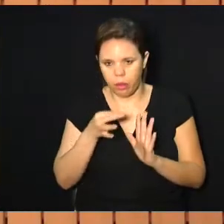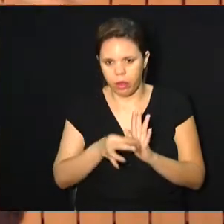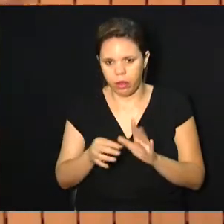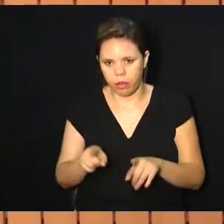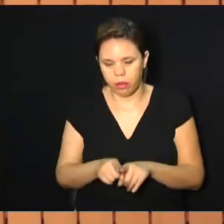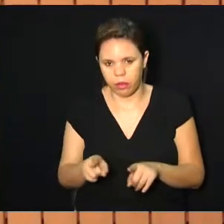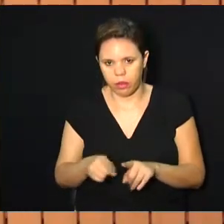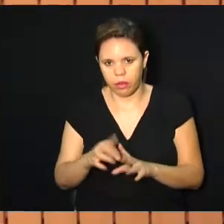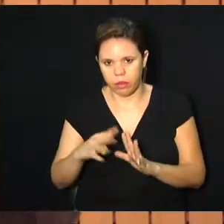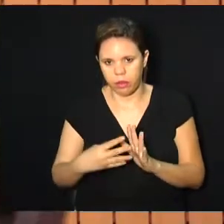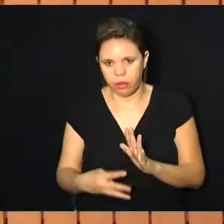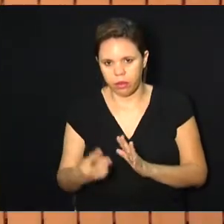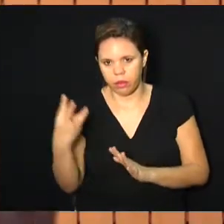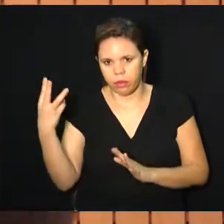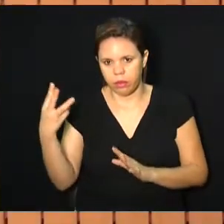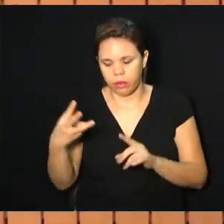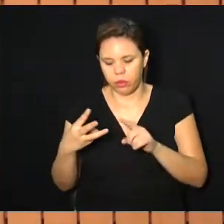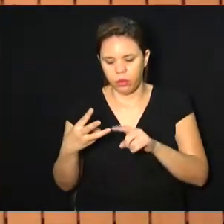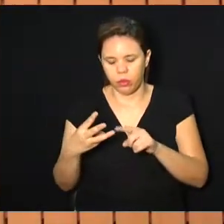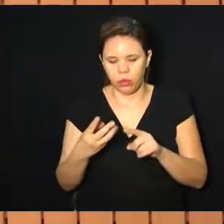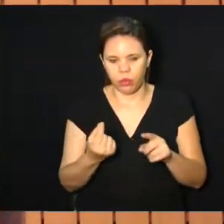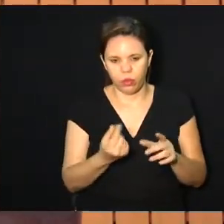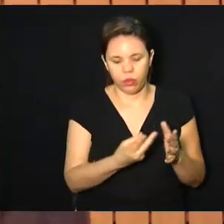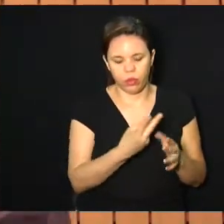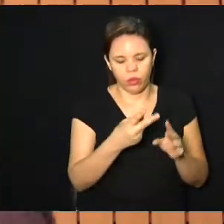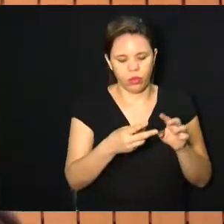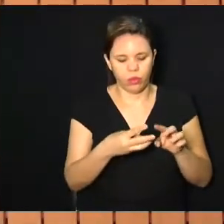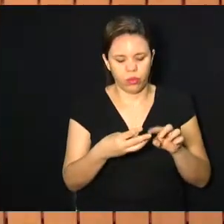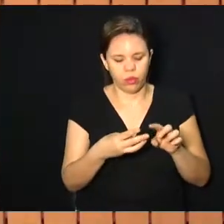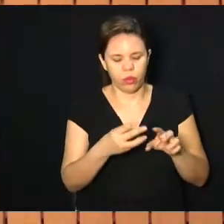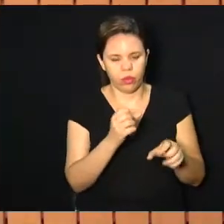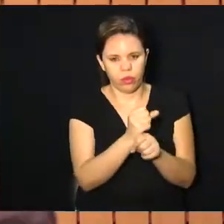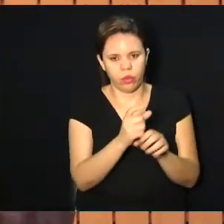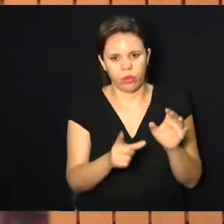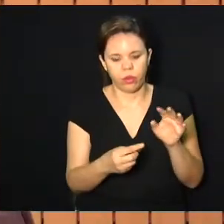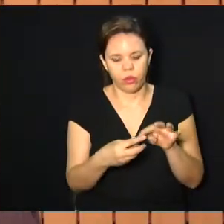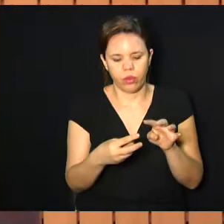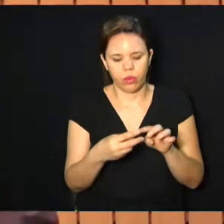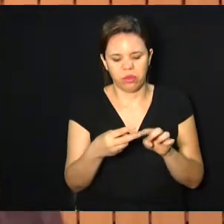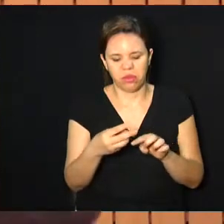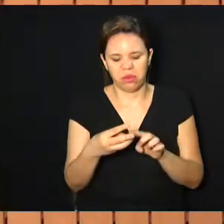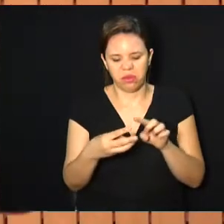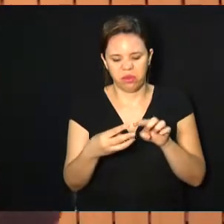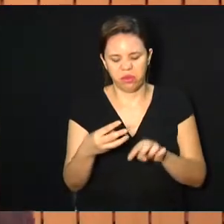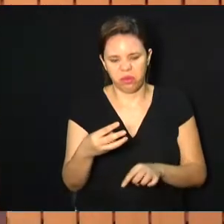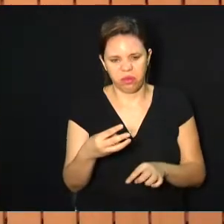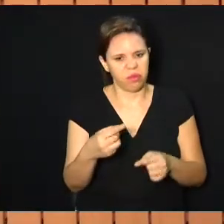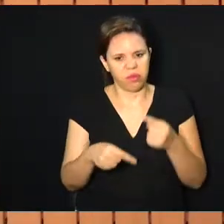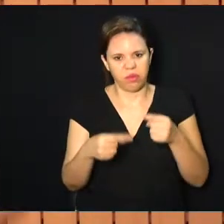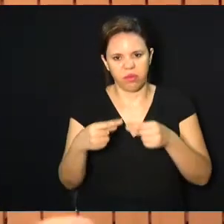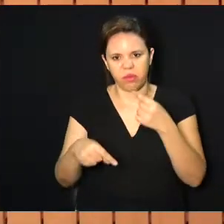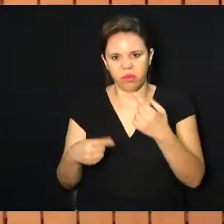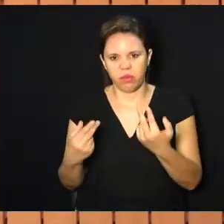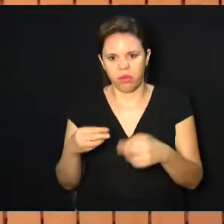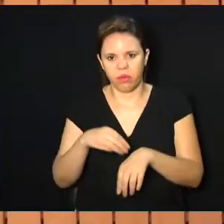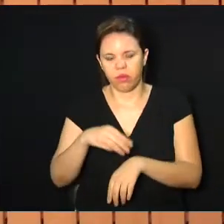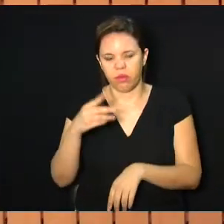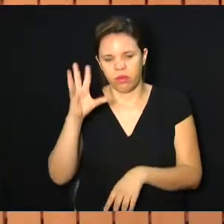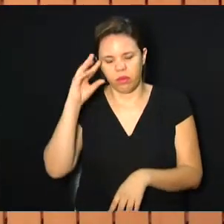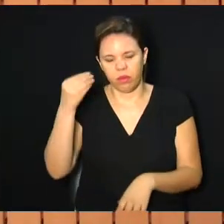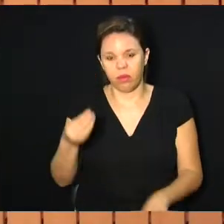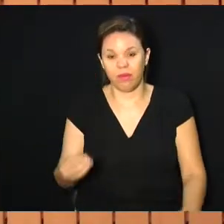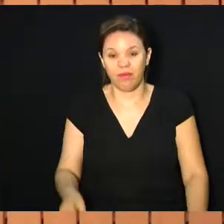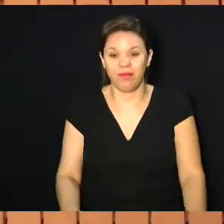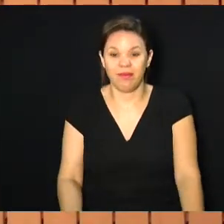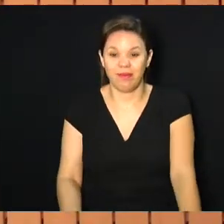Trans são 3, né, uma de custos, uma de fluxo de caixa, e elas não batem, enfim, tem todo quase um mestrado para você entender a